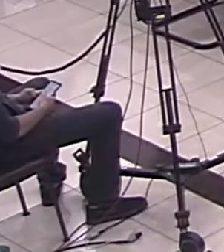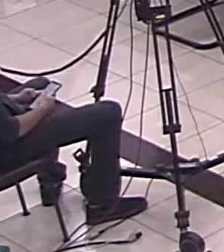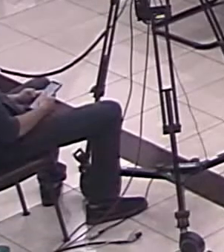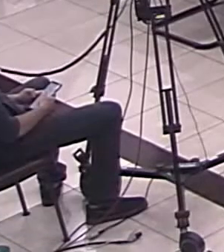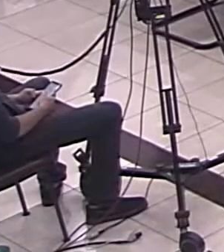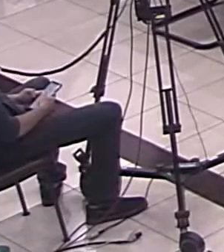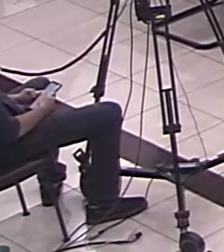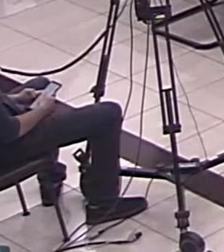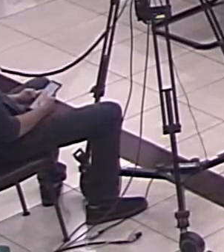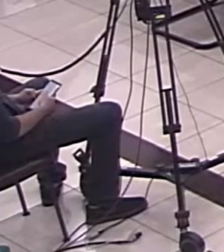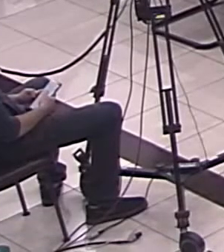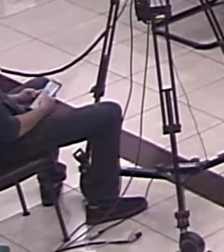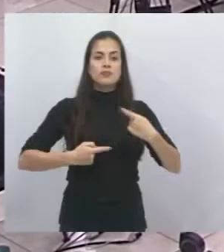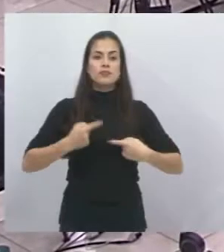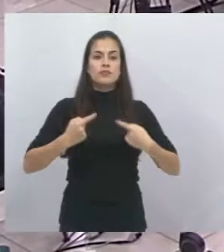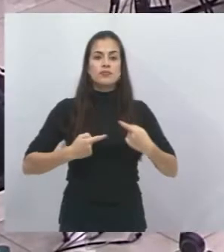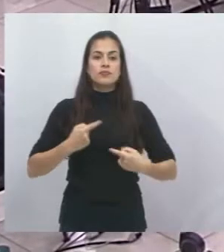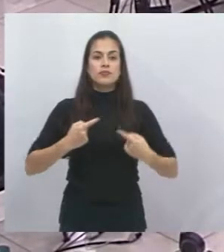Projeto em discussão.